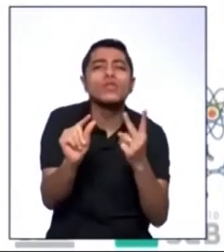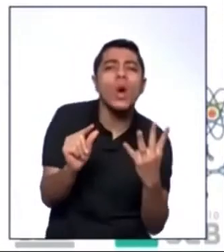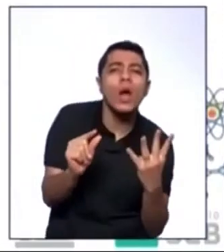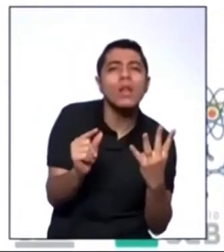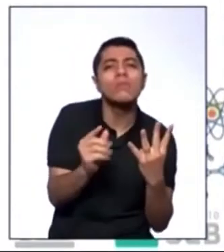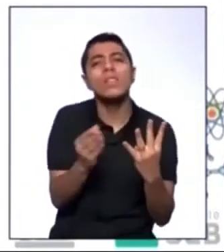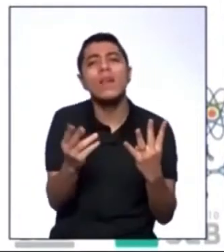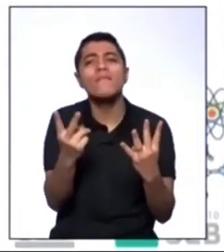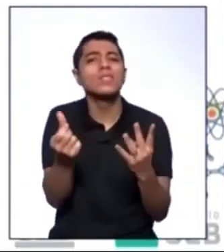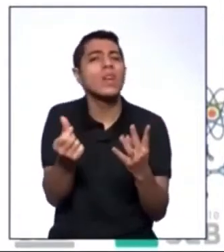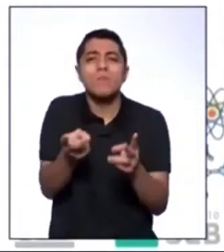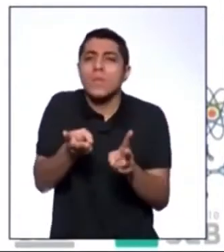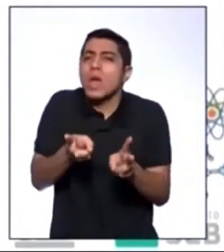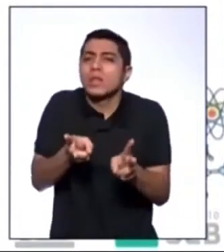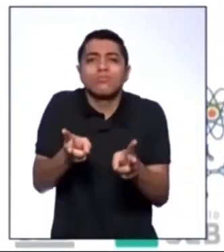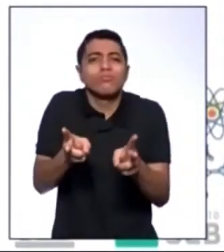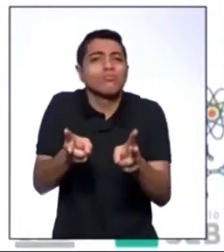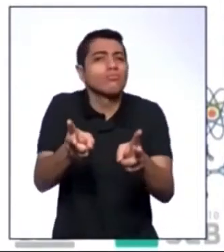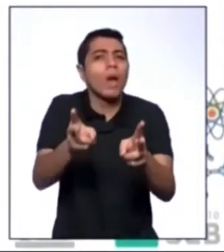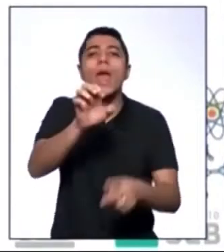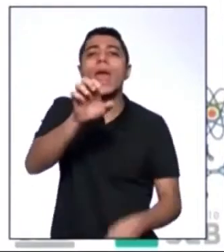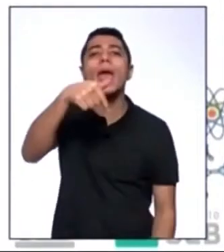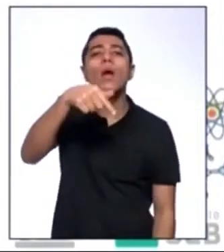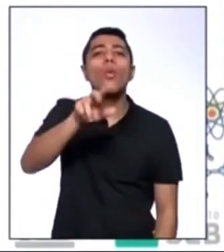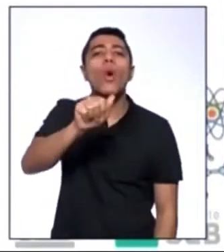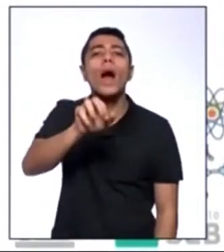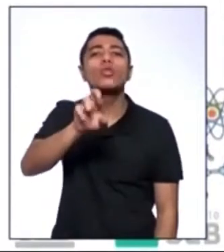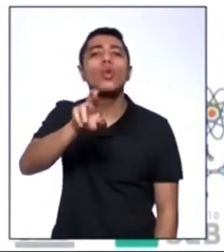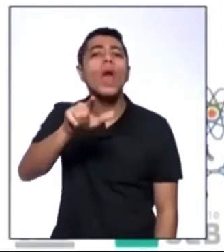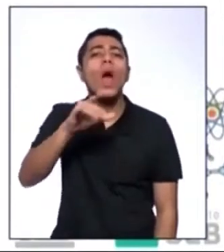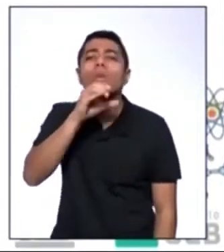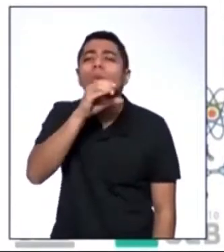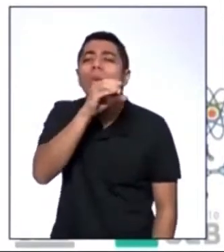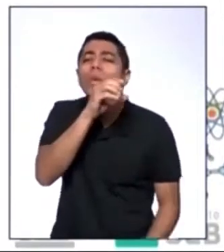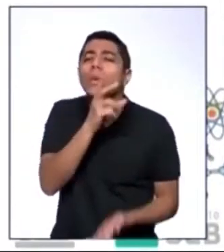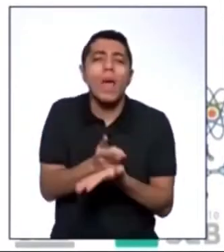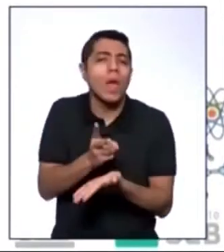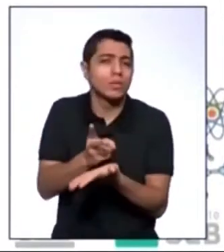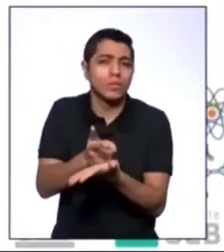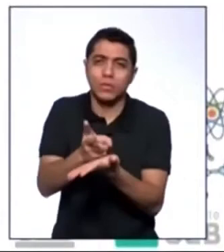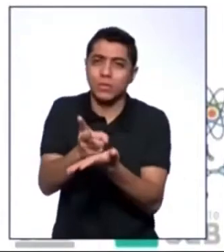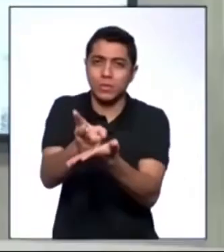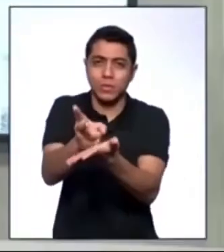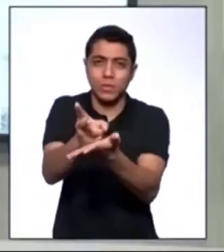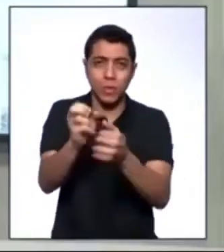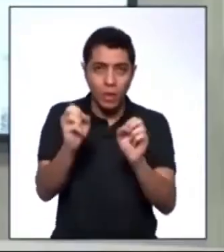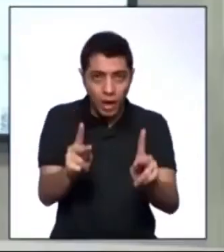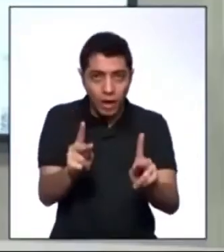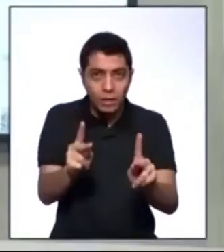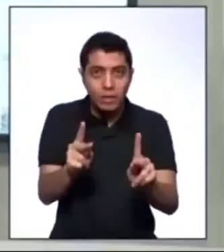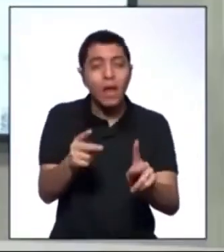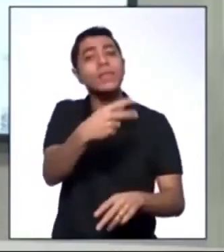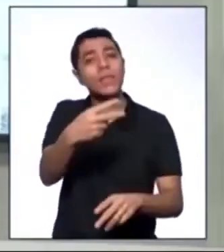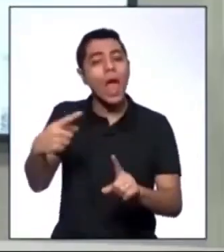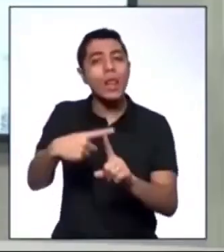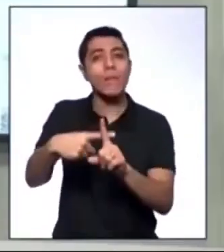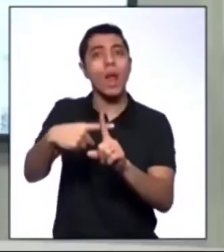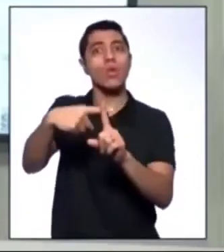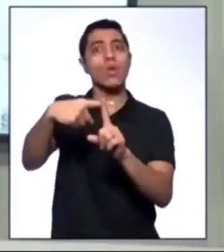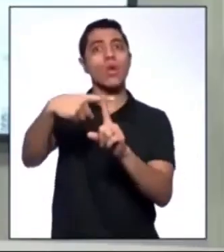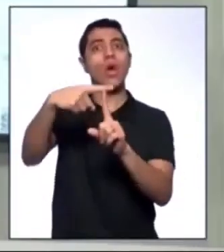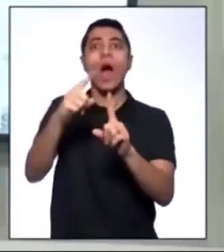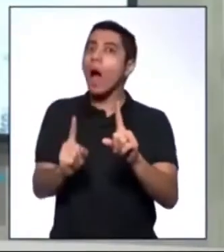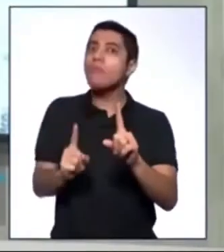como que a gente faz a leitura do clima equatorial? O clima equatorial tem temperaturas elevadas, constantemente elevadas,